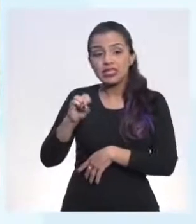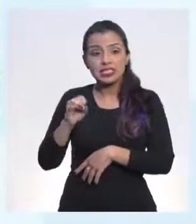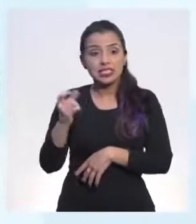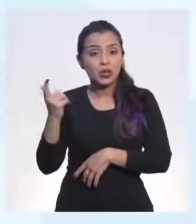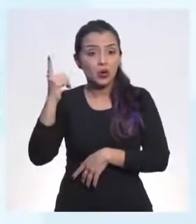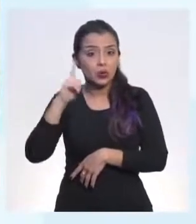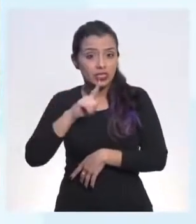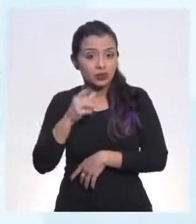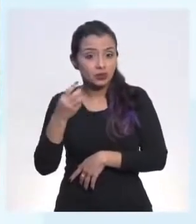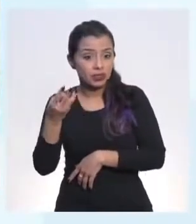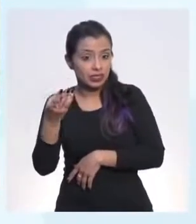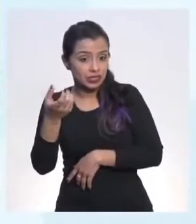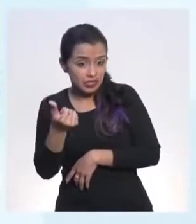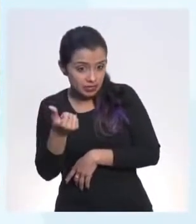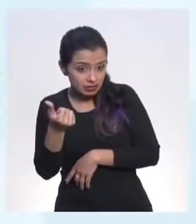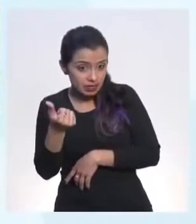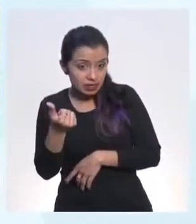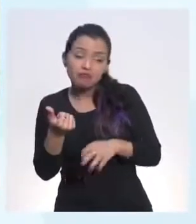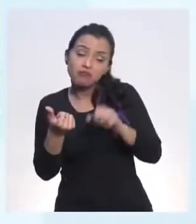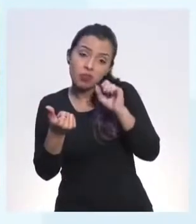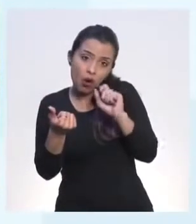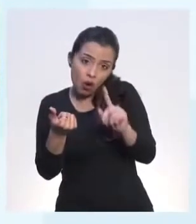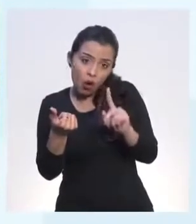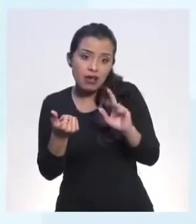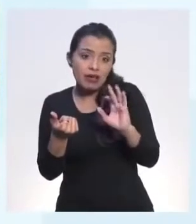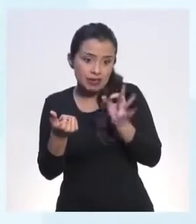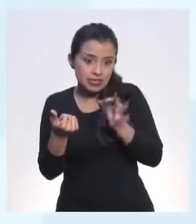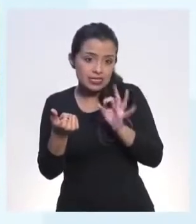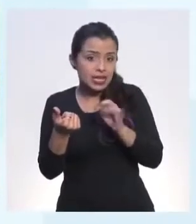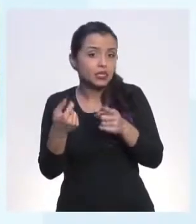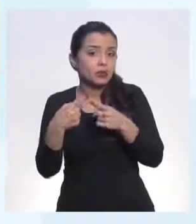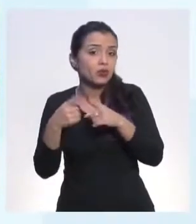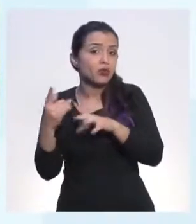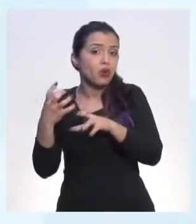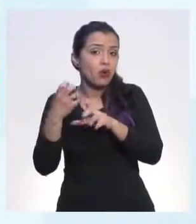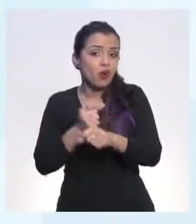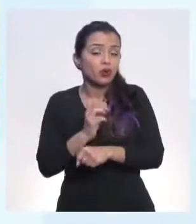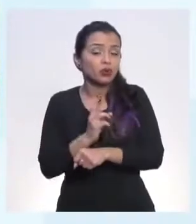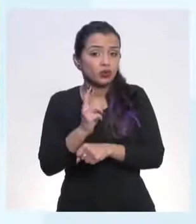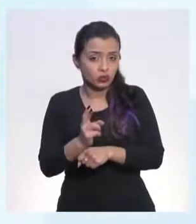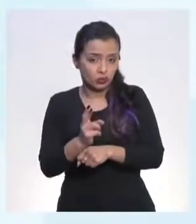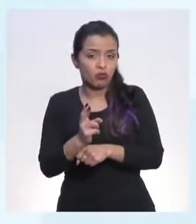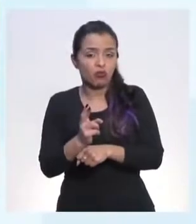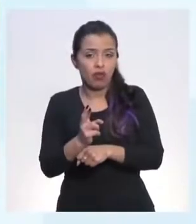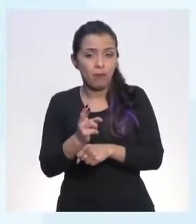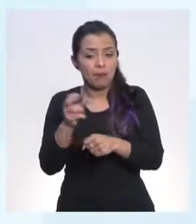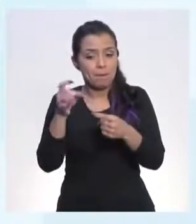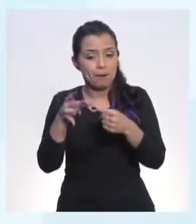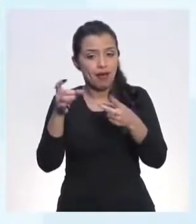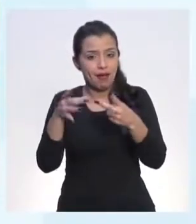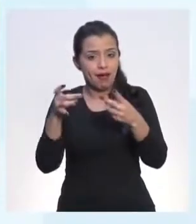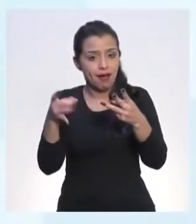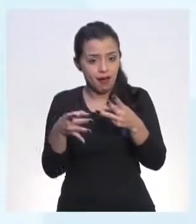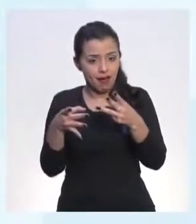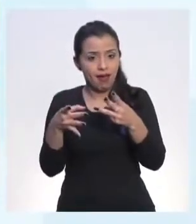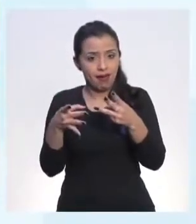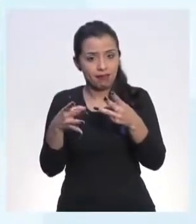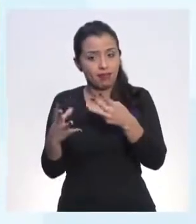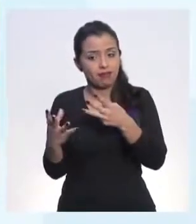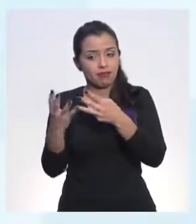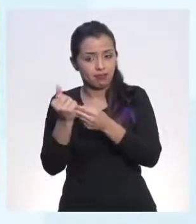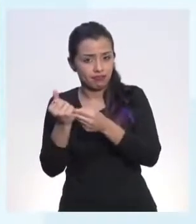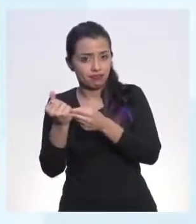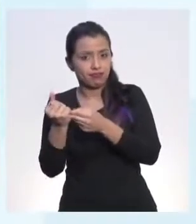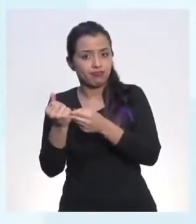36, tá certo. Não tá errado, aí seria, no caso, aí, o total de fichas para cada um. Mas, com ideia